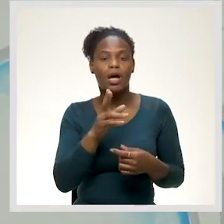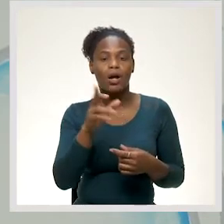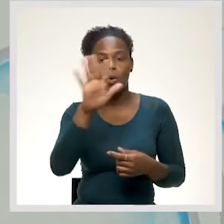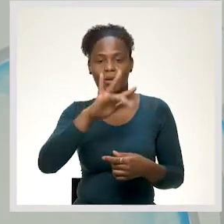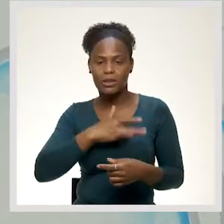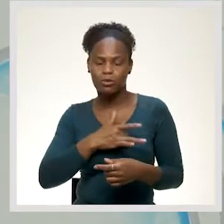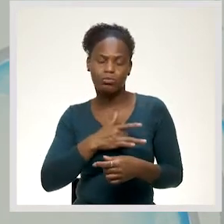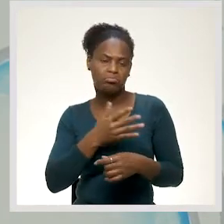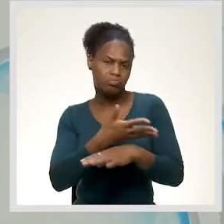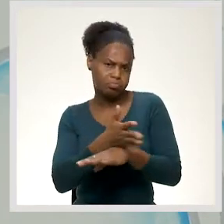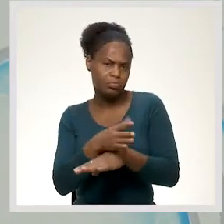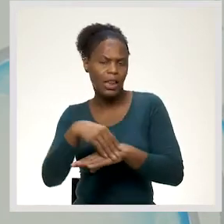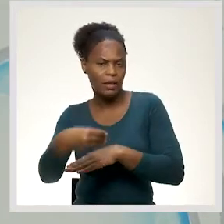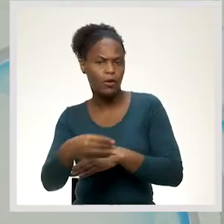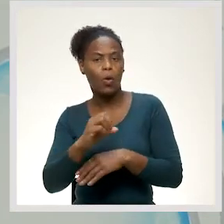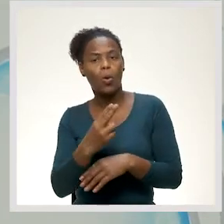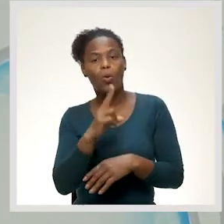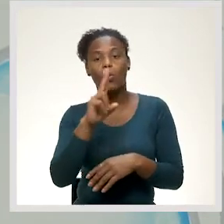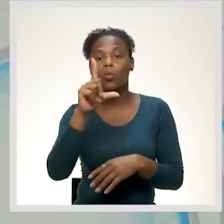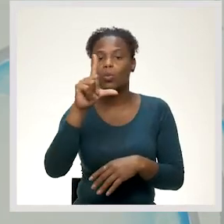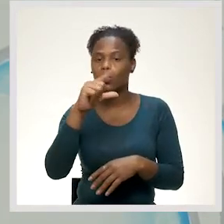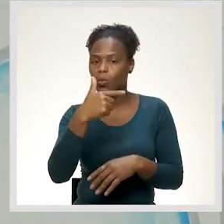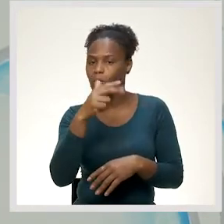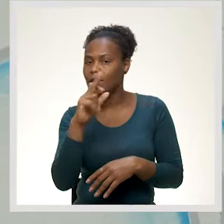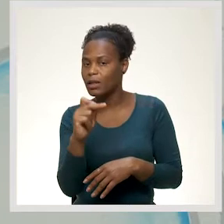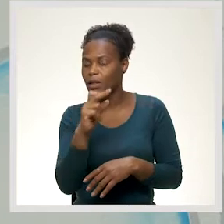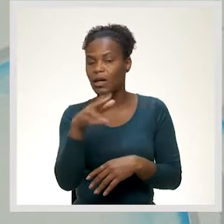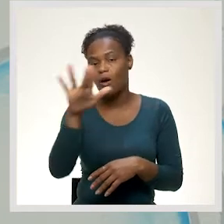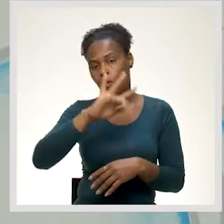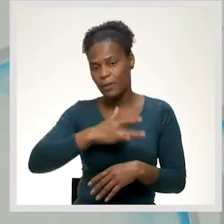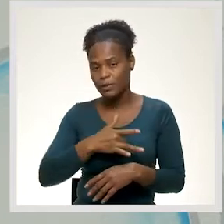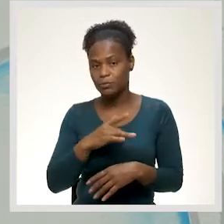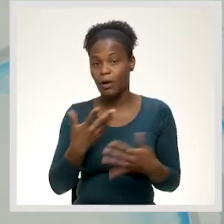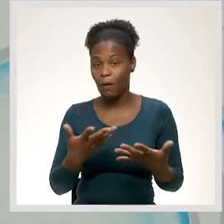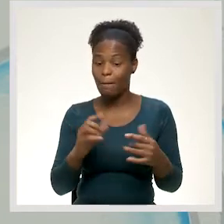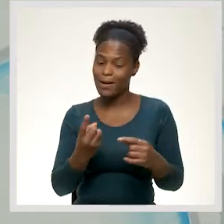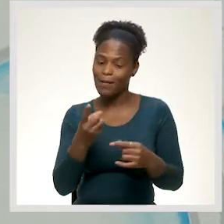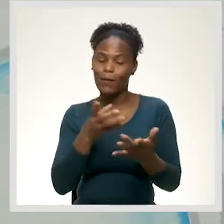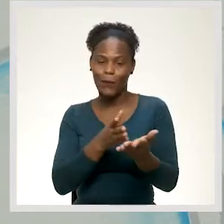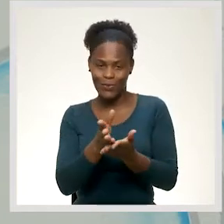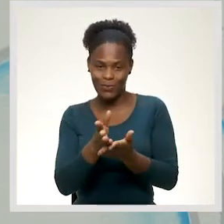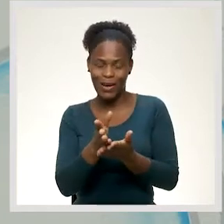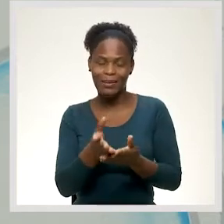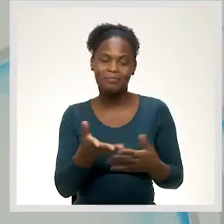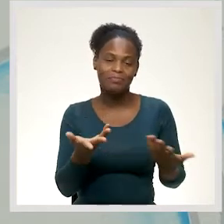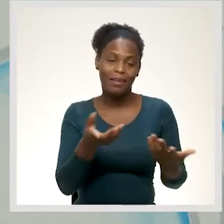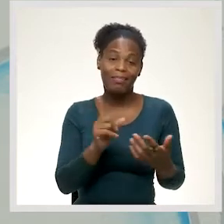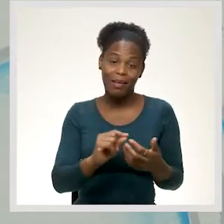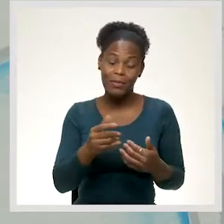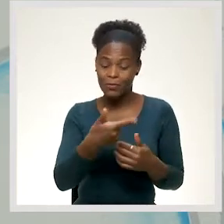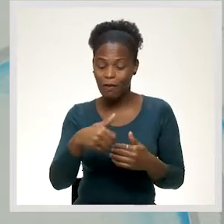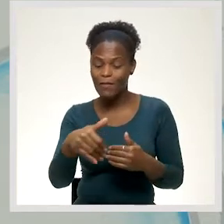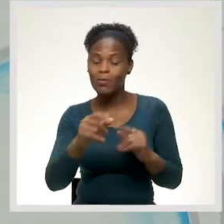o ultrarromantismo. E agora, para continuar, convém também